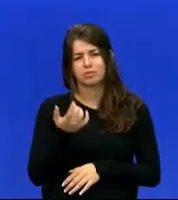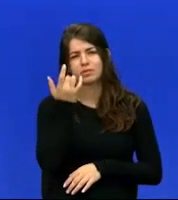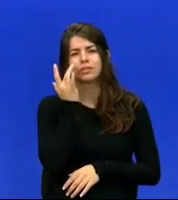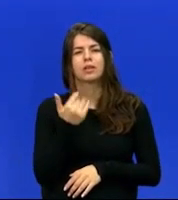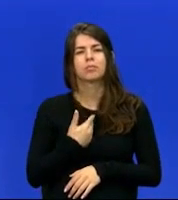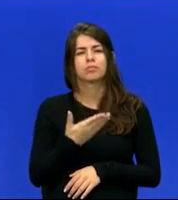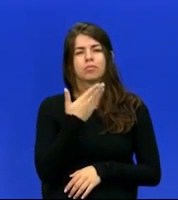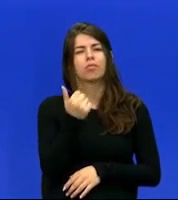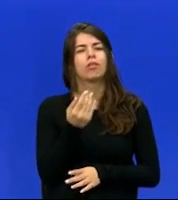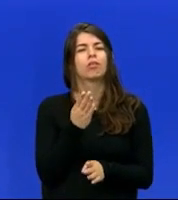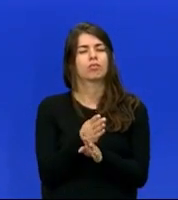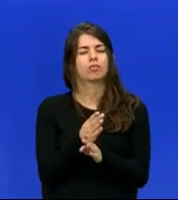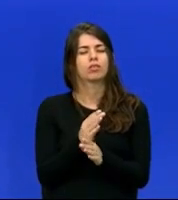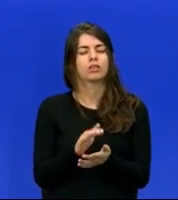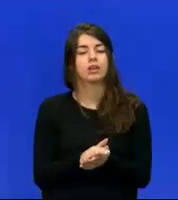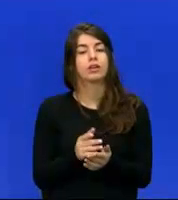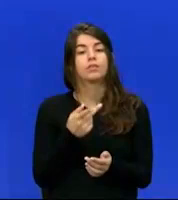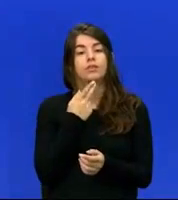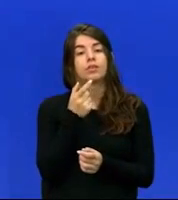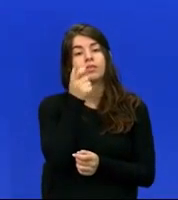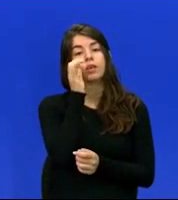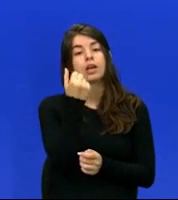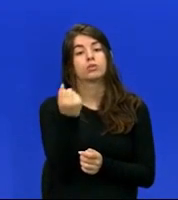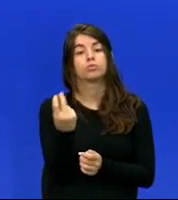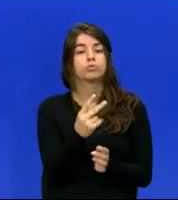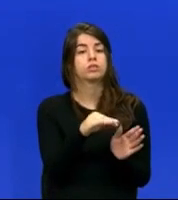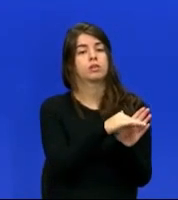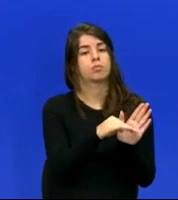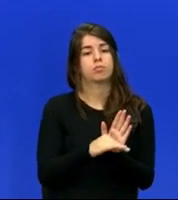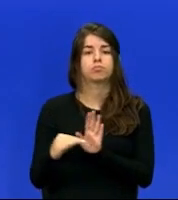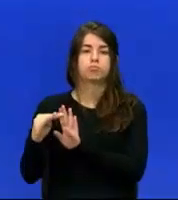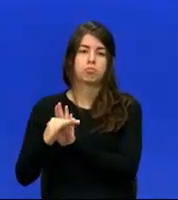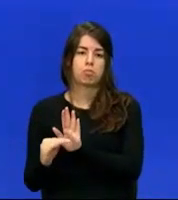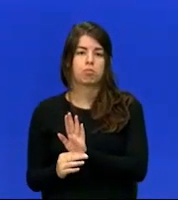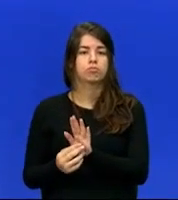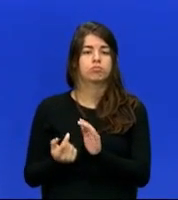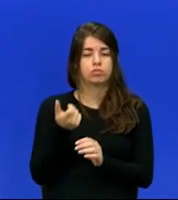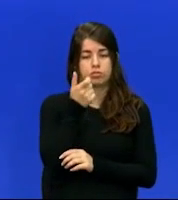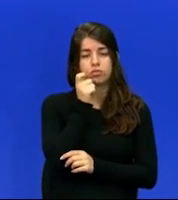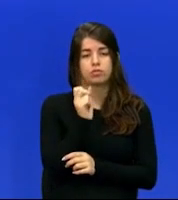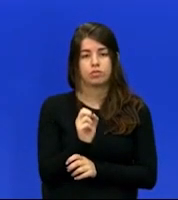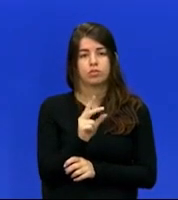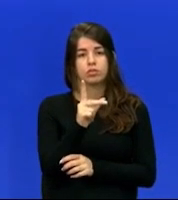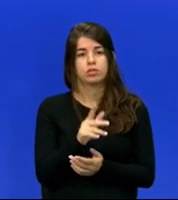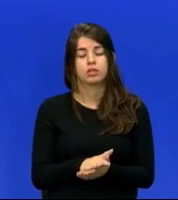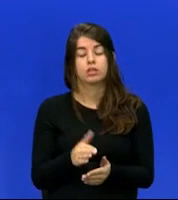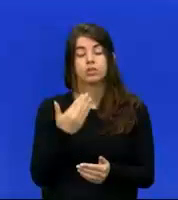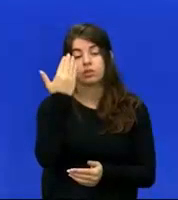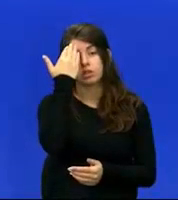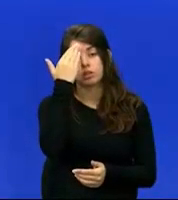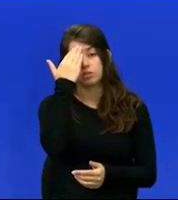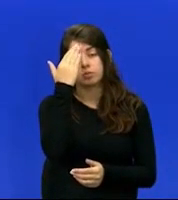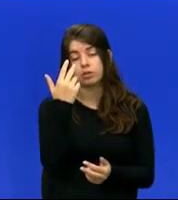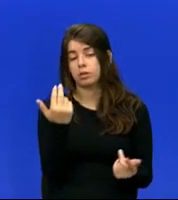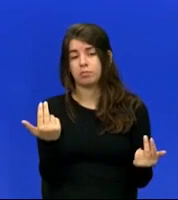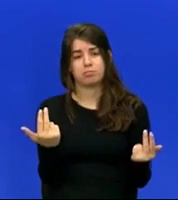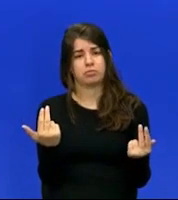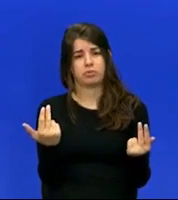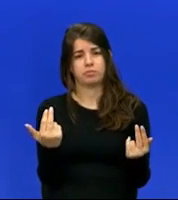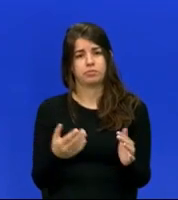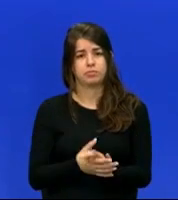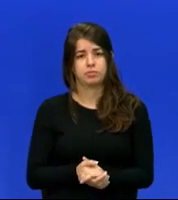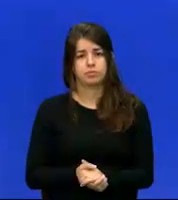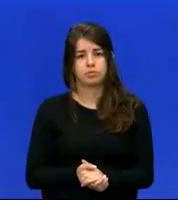facilitar, vamos trabalhar com essas duas tabelas, ok? Então, o entendimento é idêntico, não